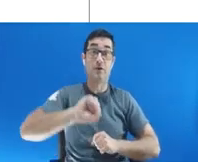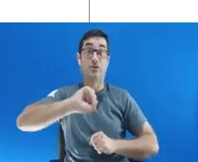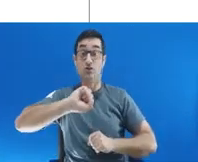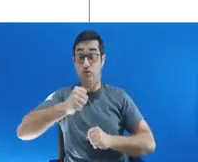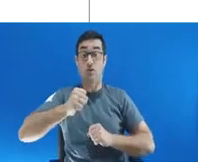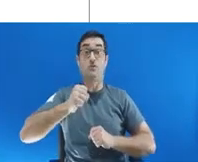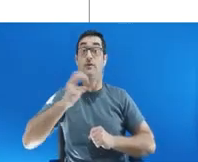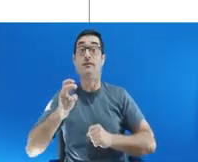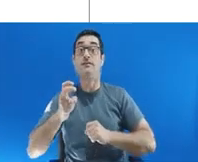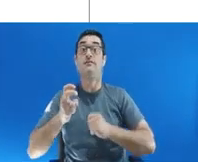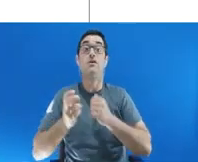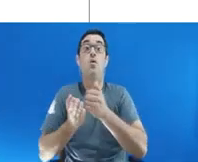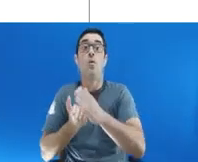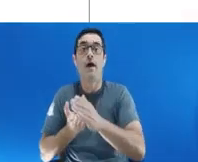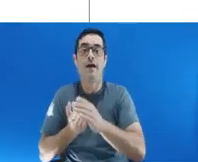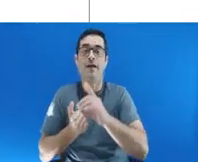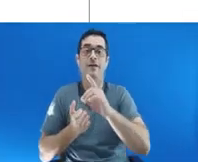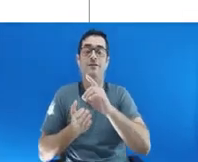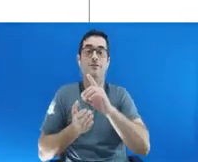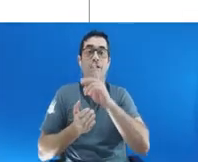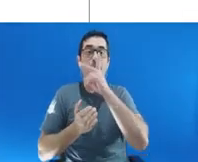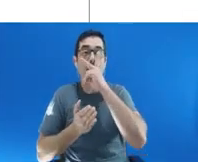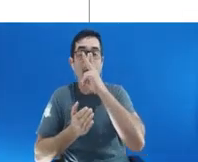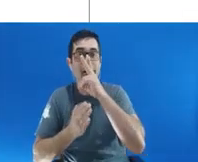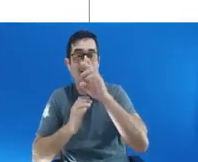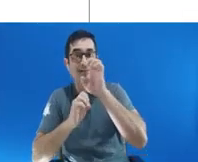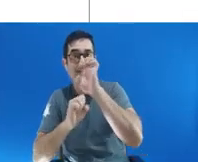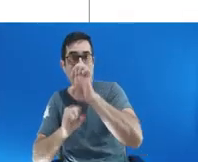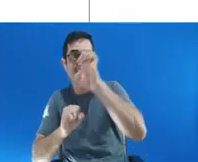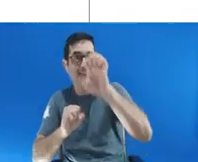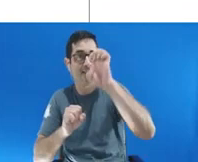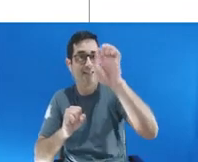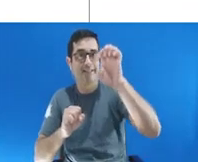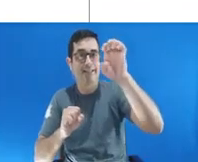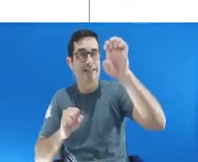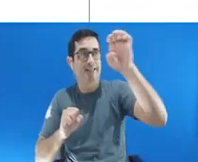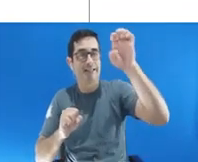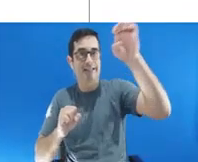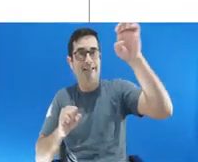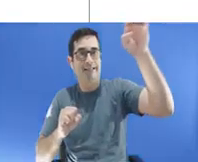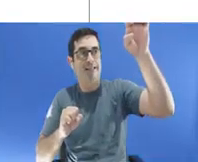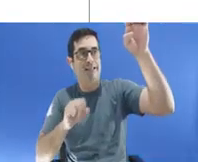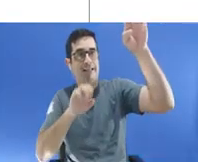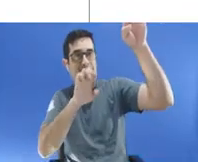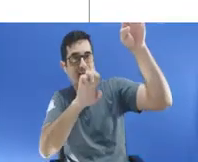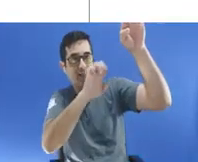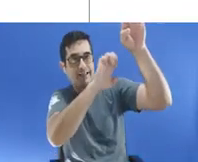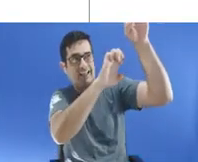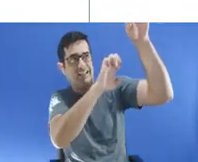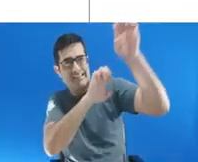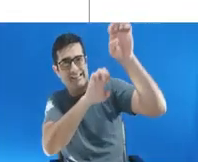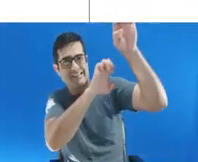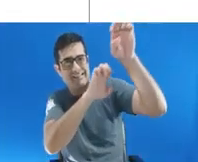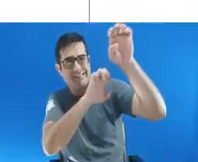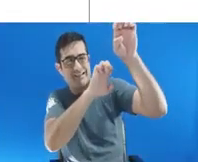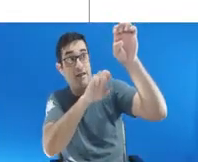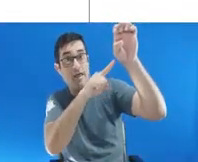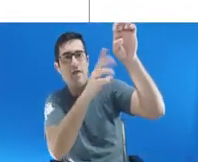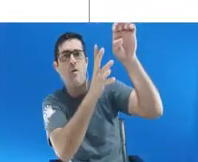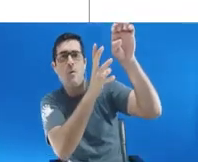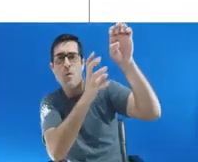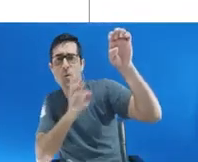escondendo o núcleo. Então, esse elétron aqui sente uma atração muito menor do que esse